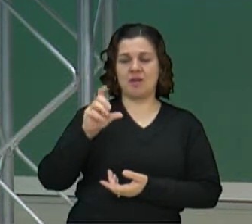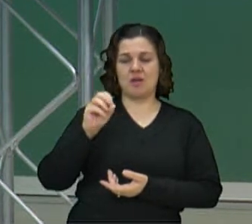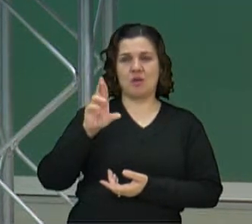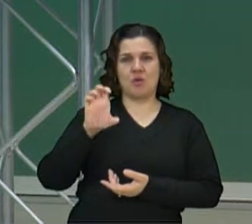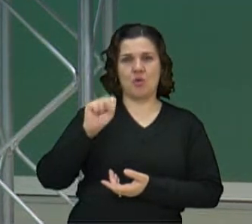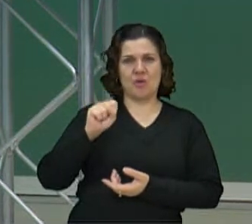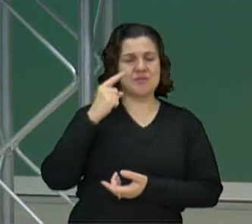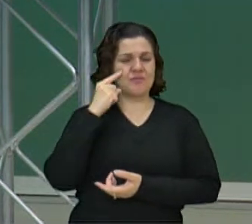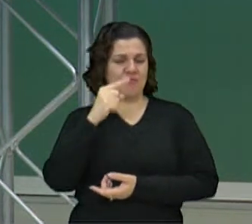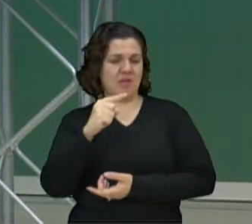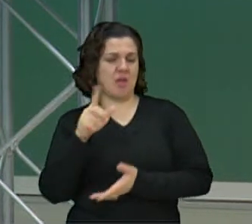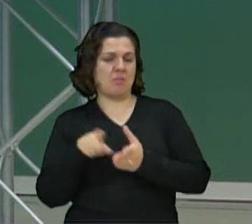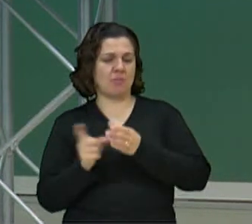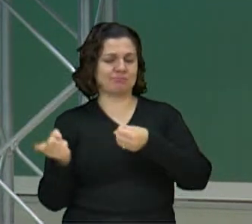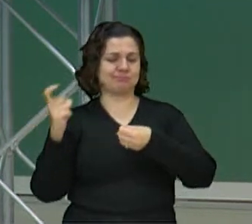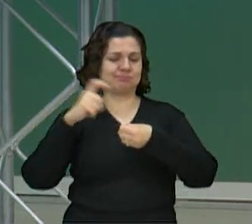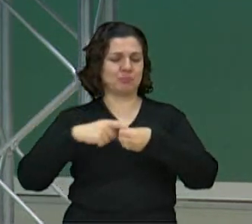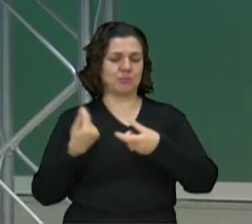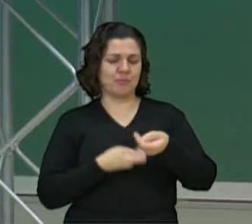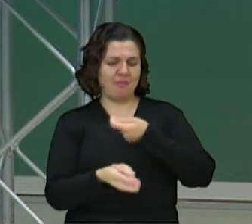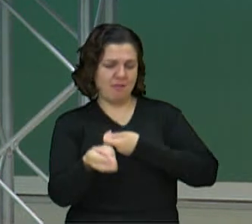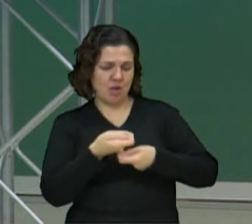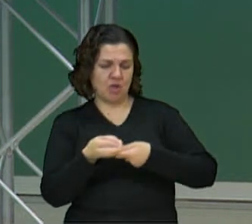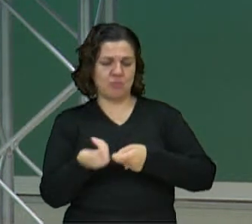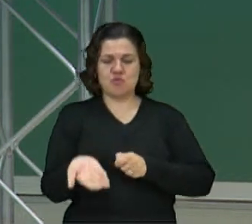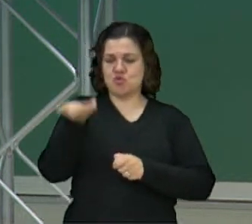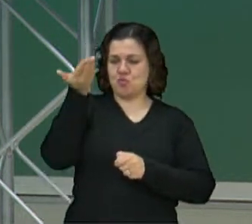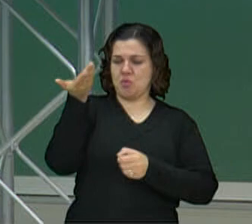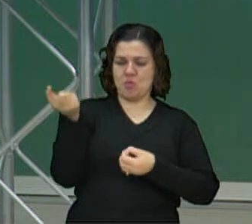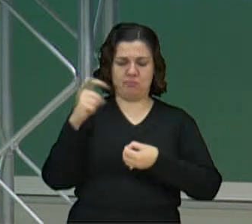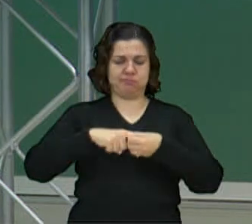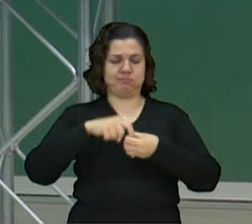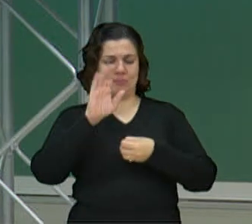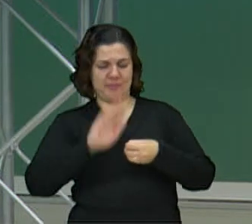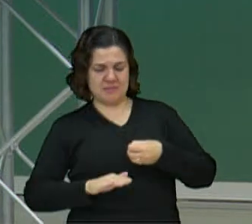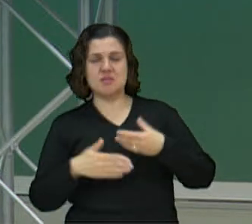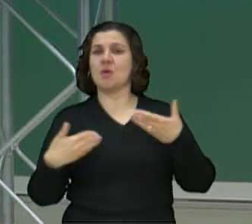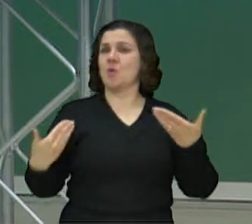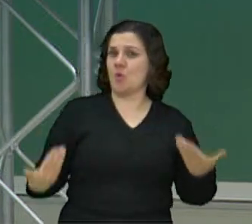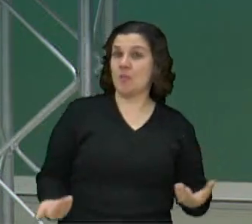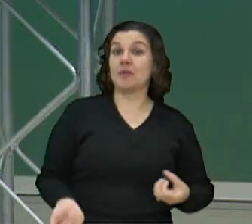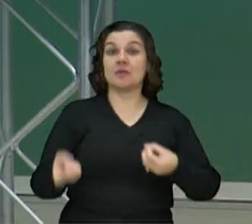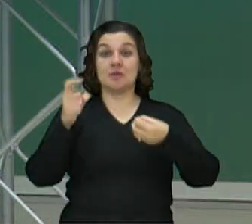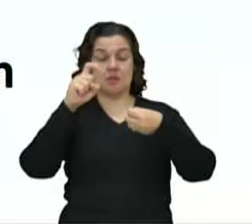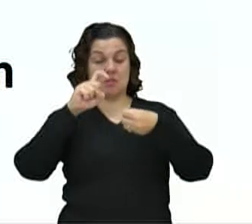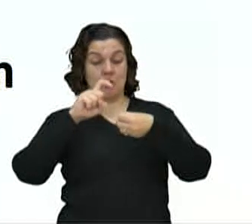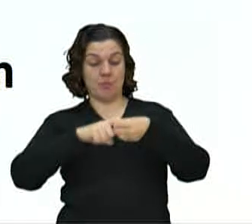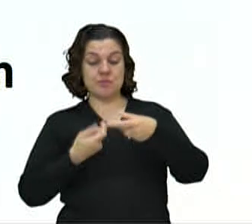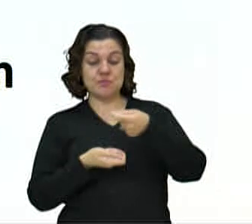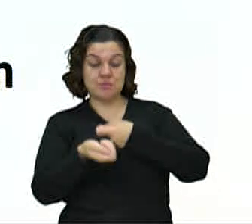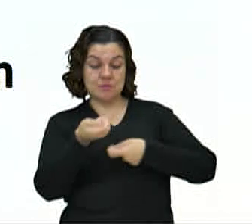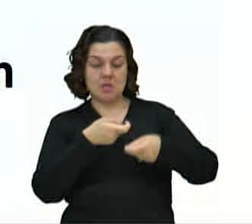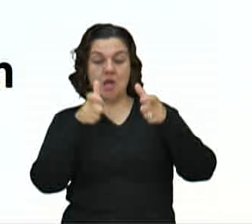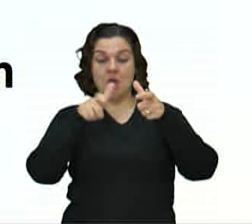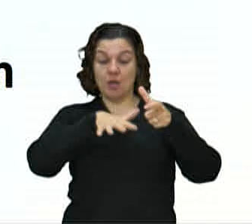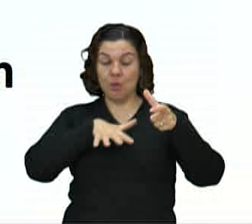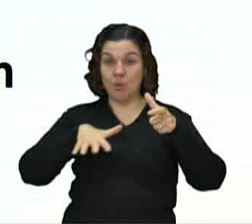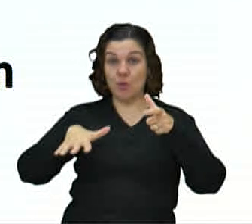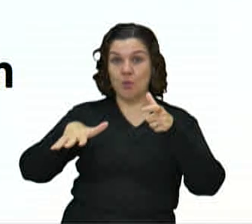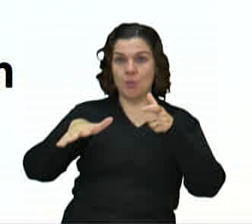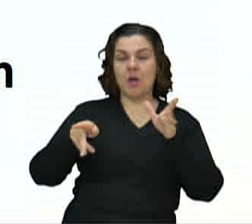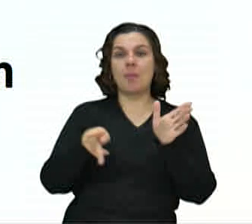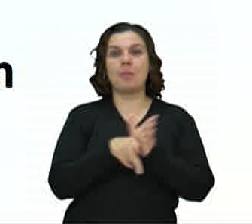subiu, desceu. Como que é isso? Bolsa de valores é um local onde são negociadas as